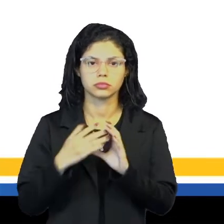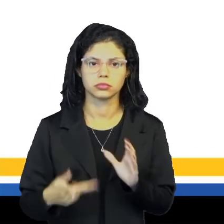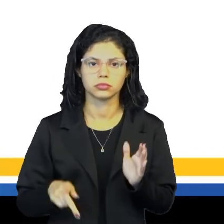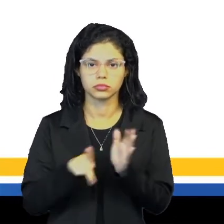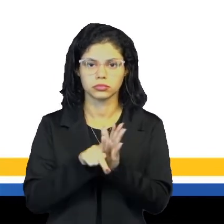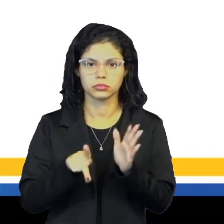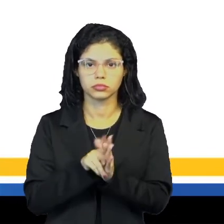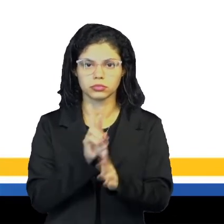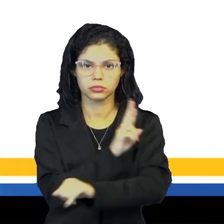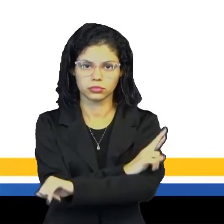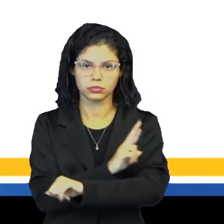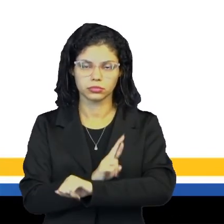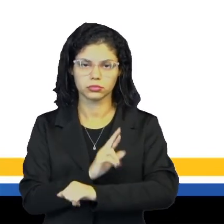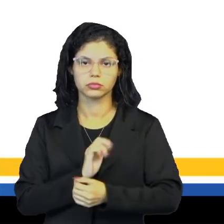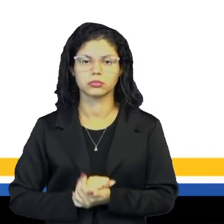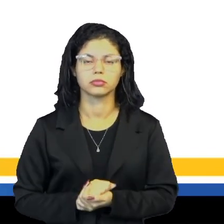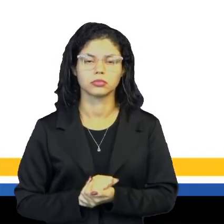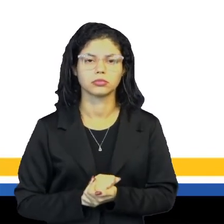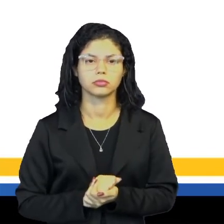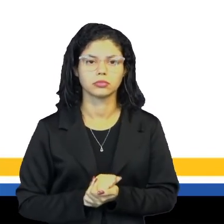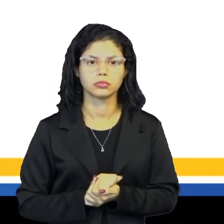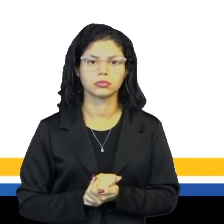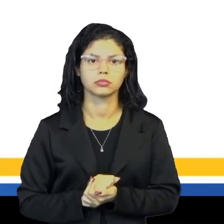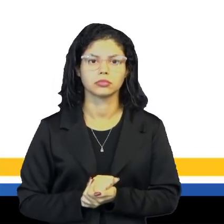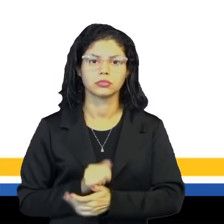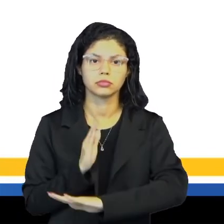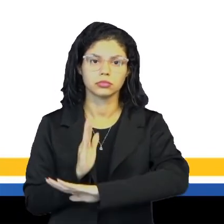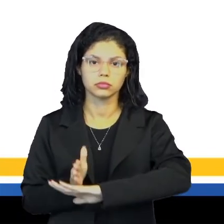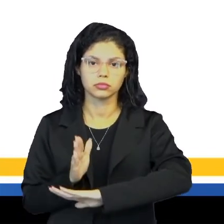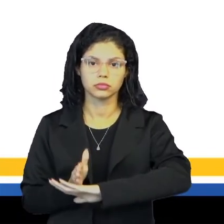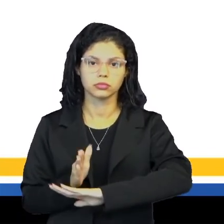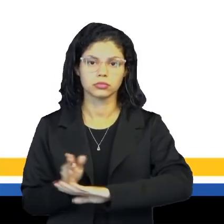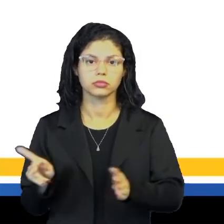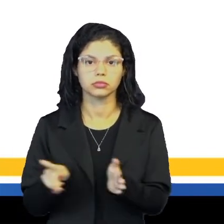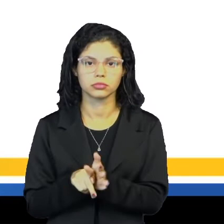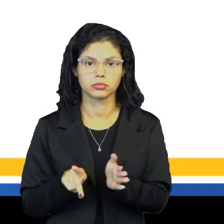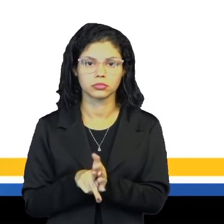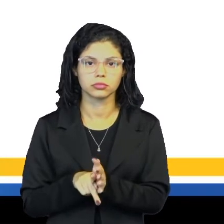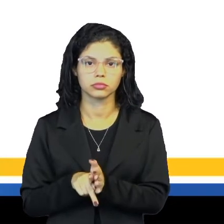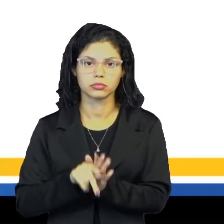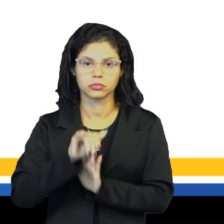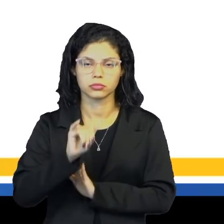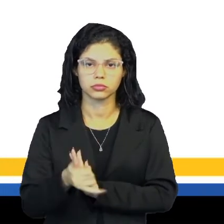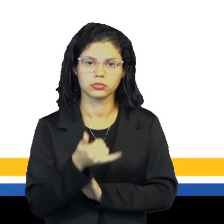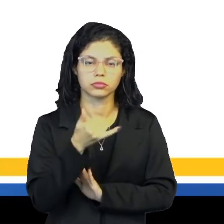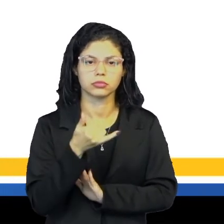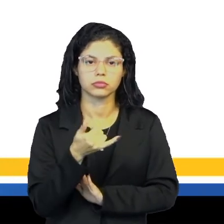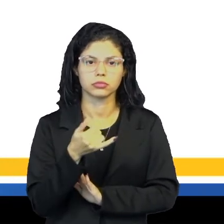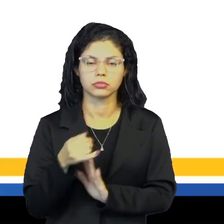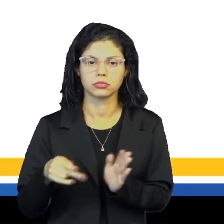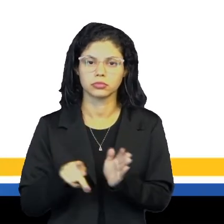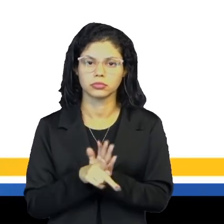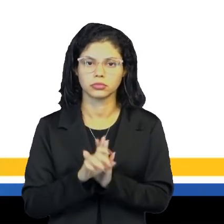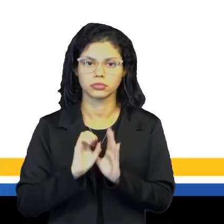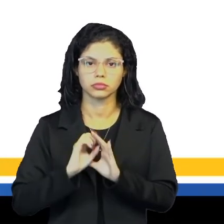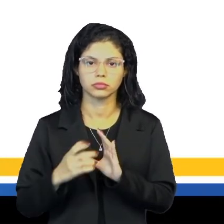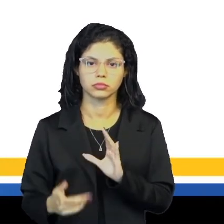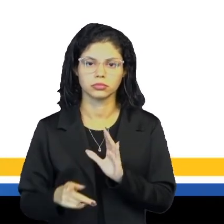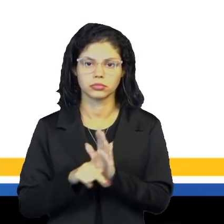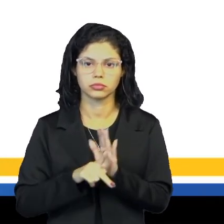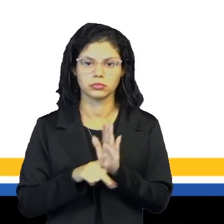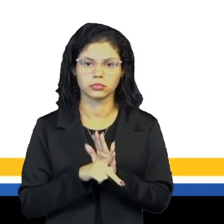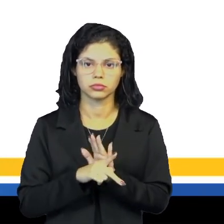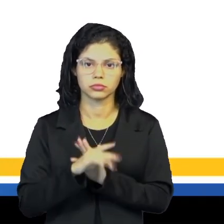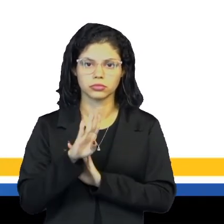mais religioso, né? O teatro renascentista apostou no teatro popular de caráter cômico e